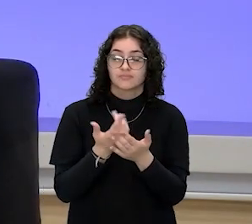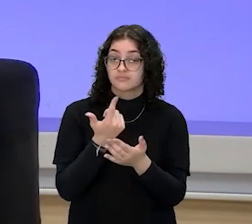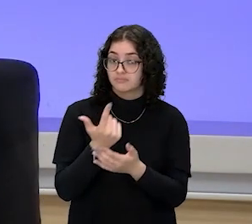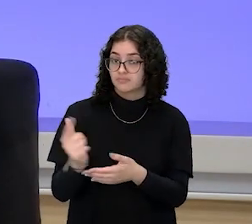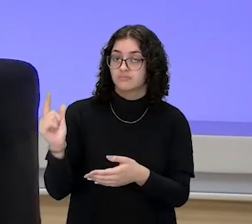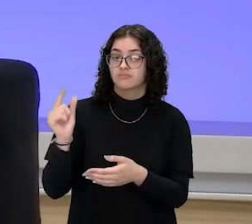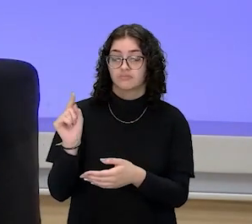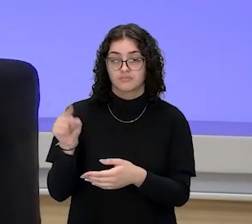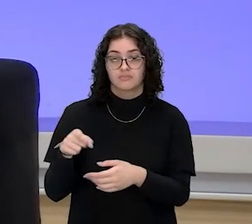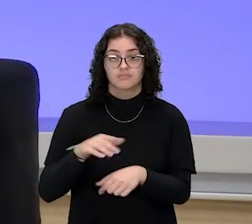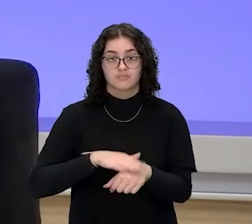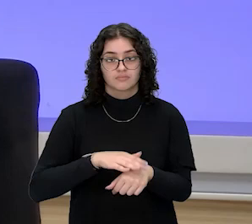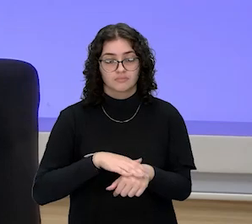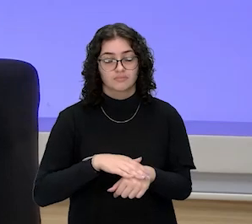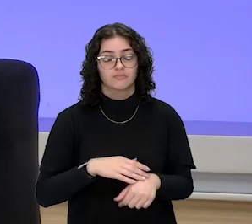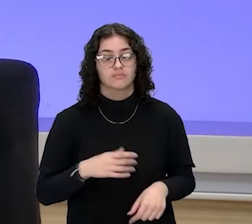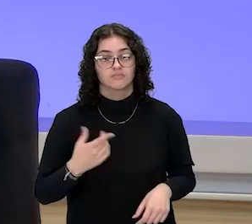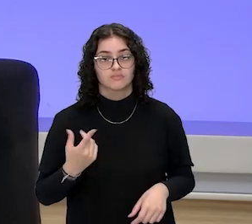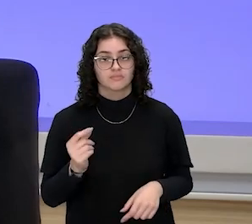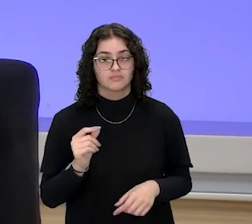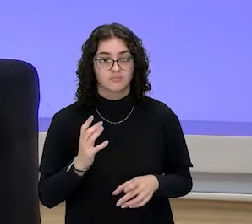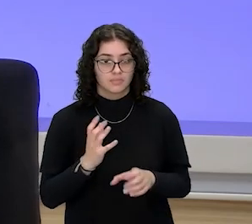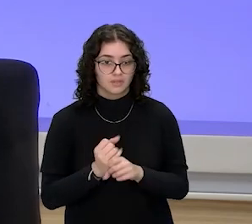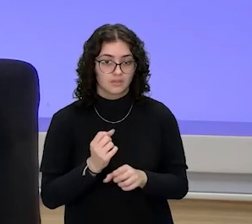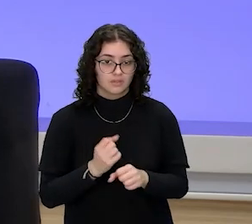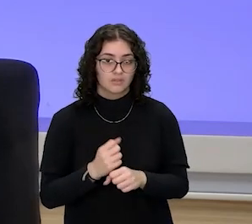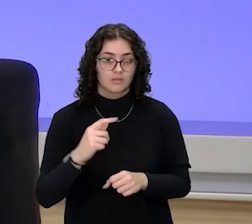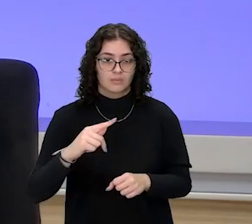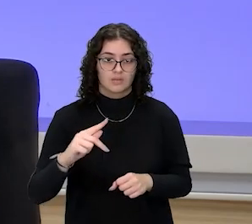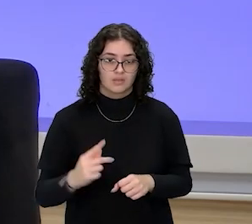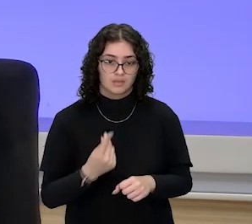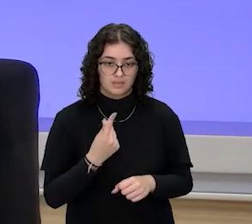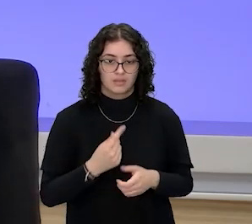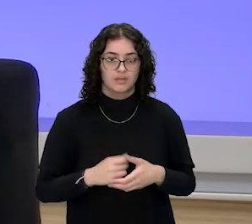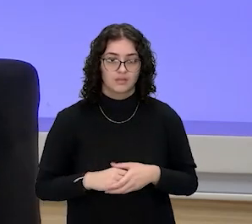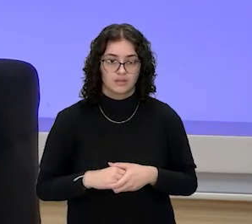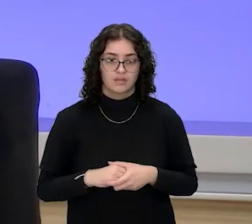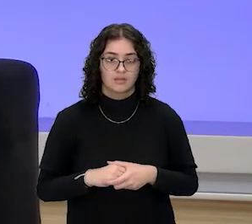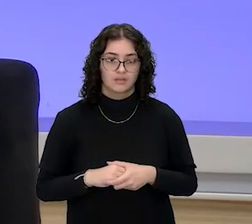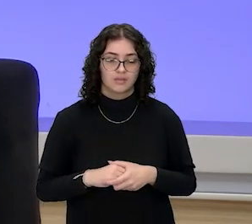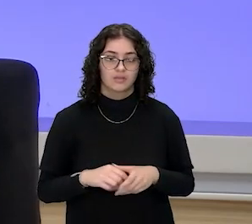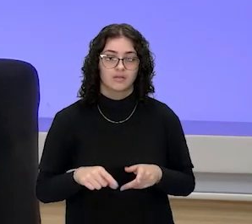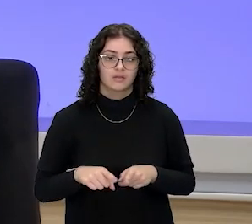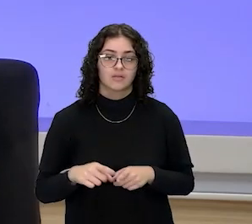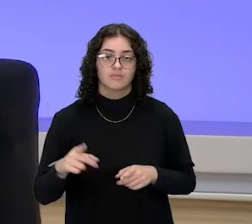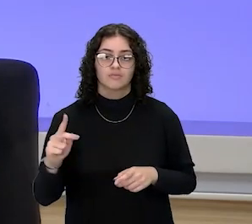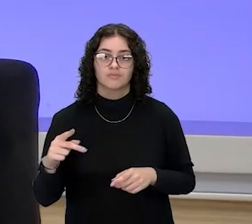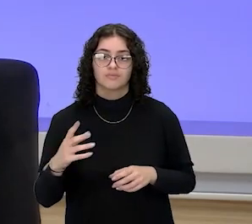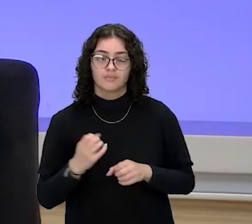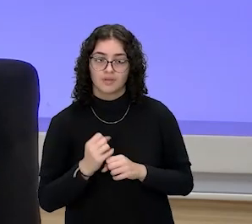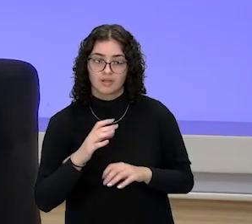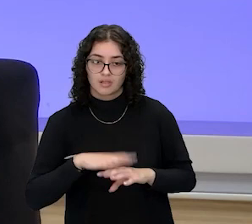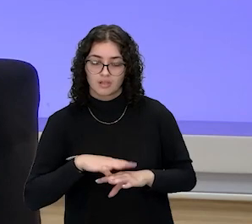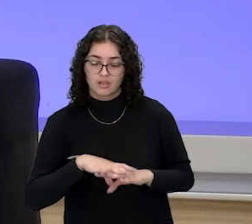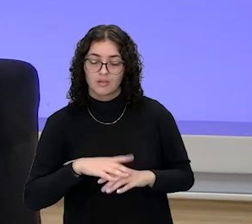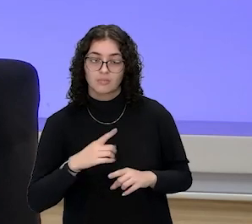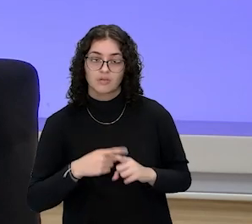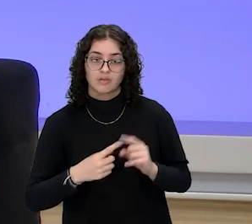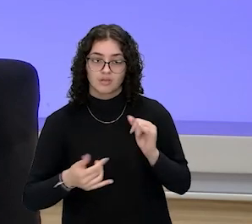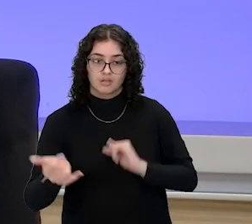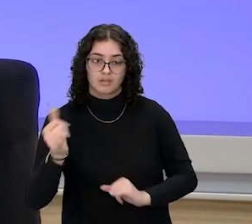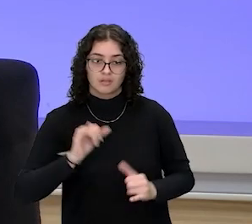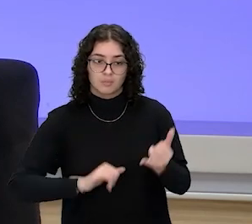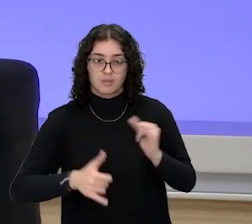aula, que é onde a gente vai falar sobre um cálculo de pH. E aí a gente vai entrar, claro, na parte matemática, porque química é uma